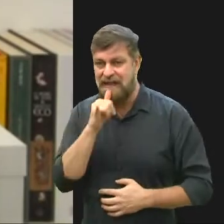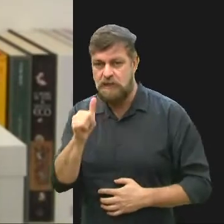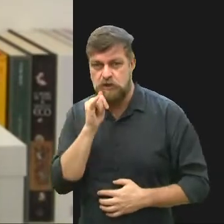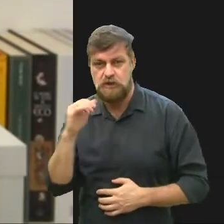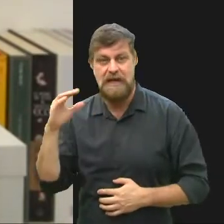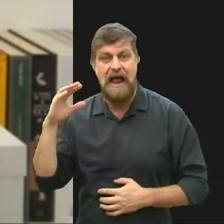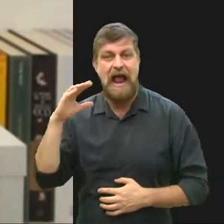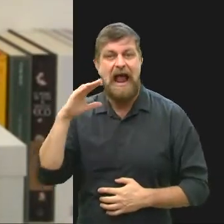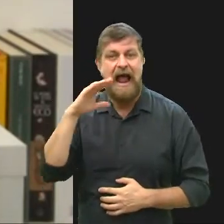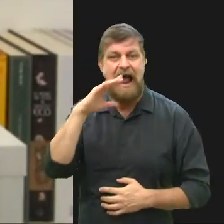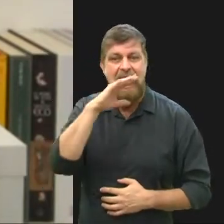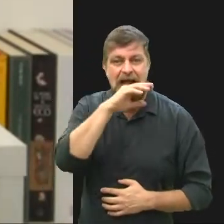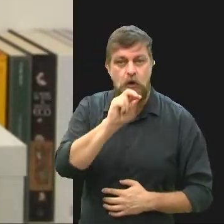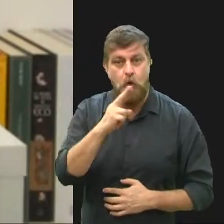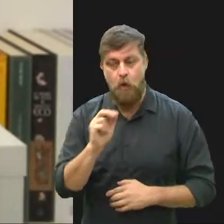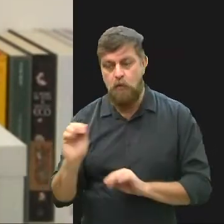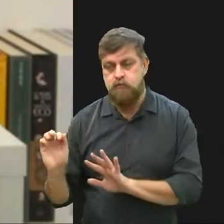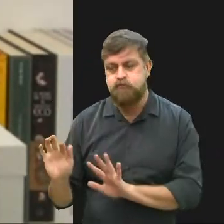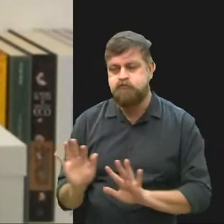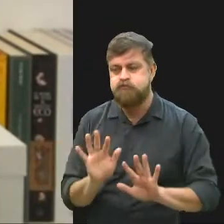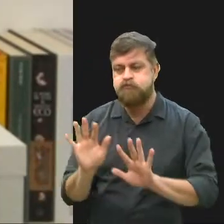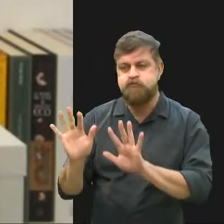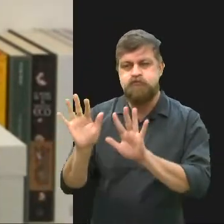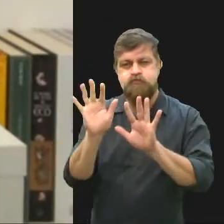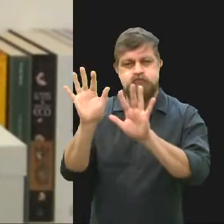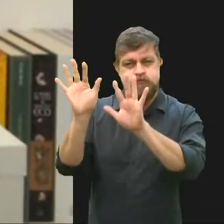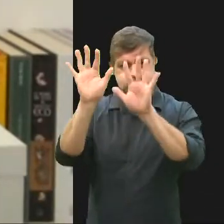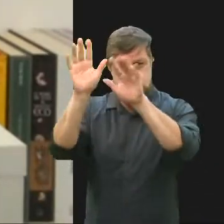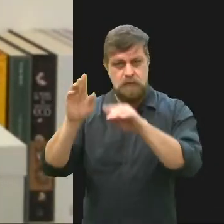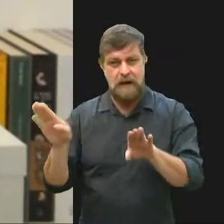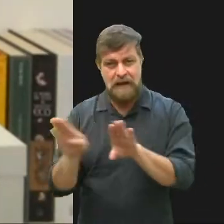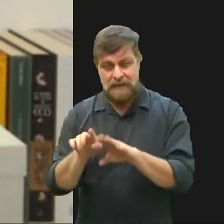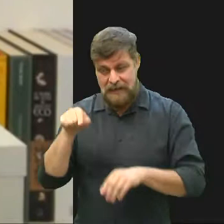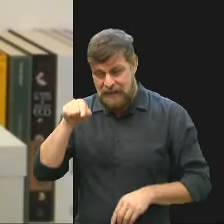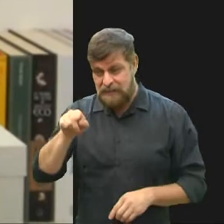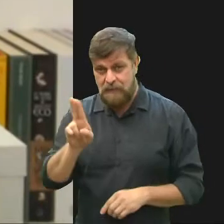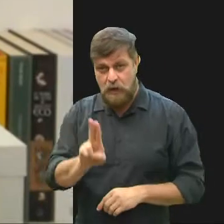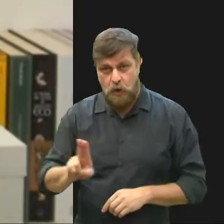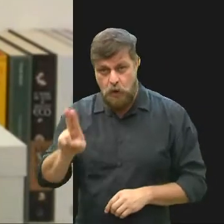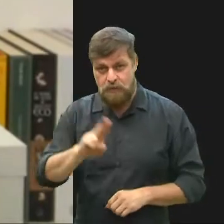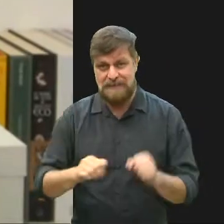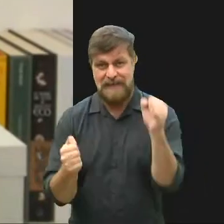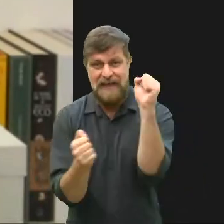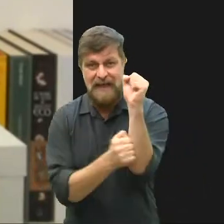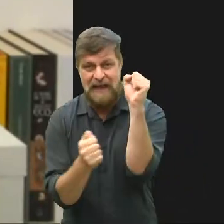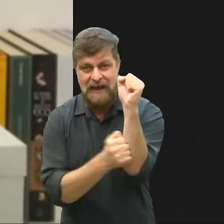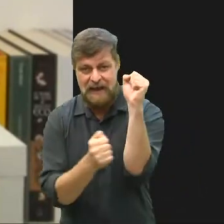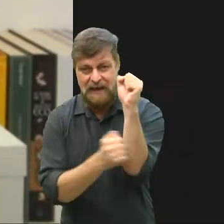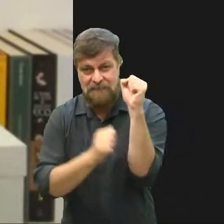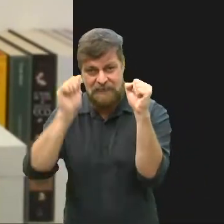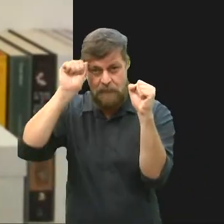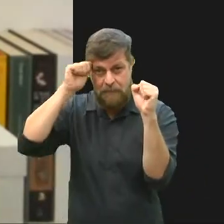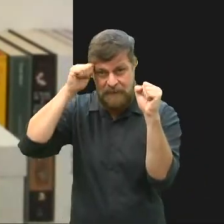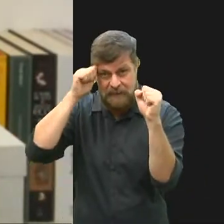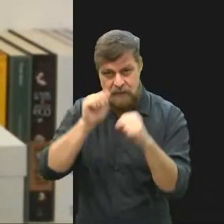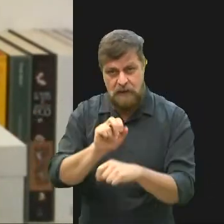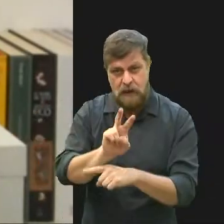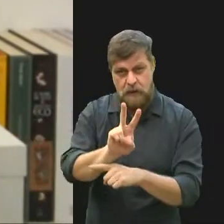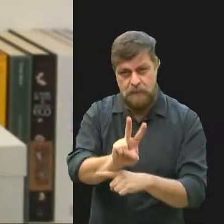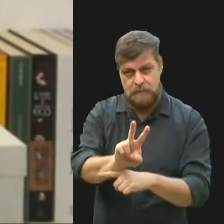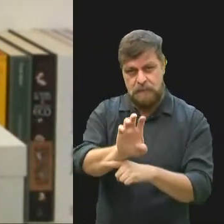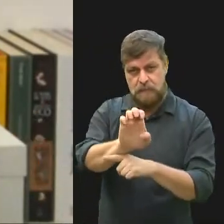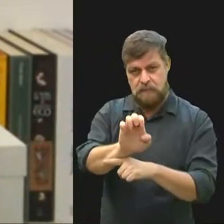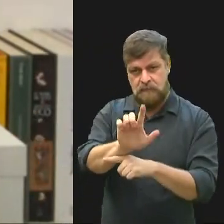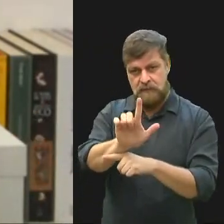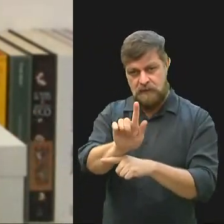na forma de calor e vapor, e ela também é empregada na produção de carvão vegetal, que essa